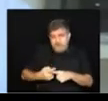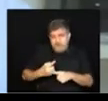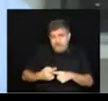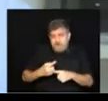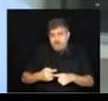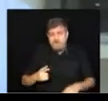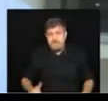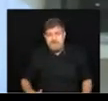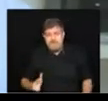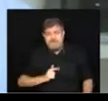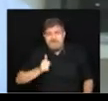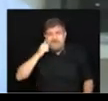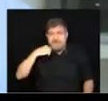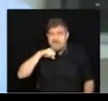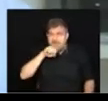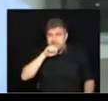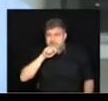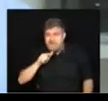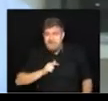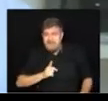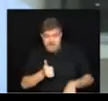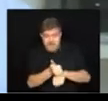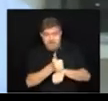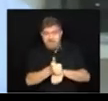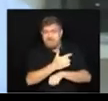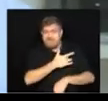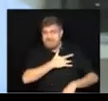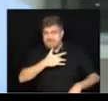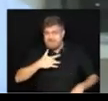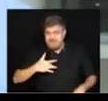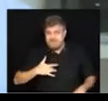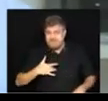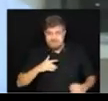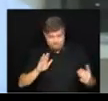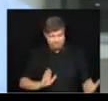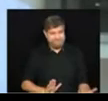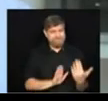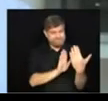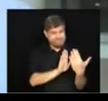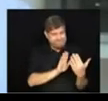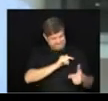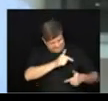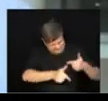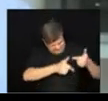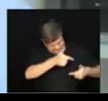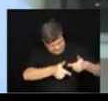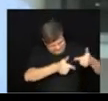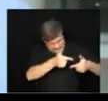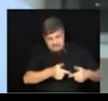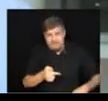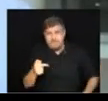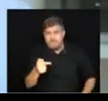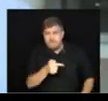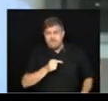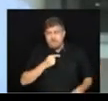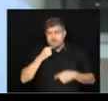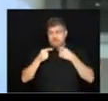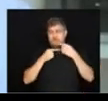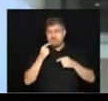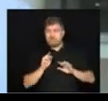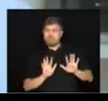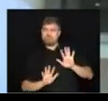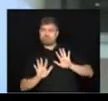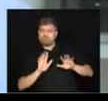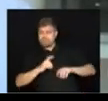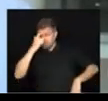há muitas mãezinhas profissionais de saúde que estão na linha de frente e que têm essa dúvida. Sim.